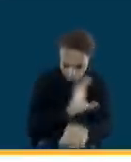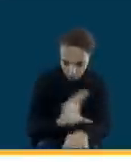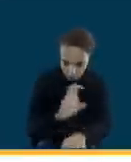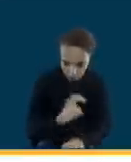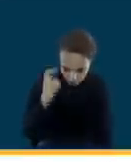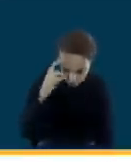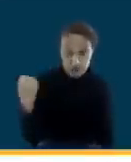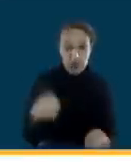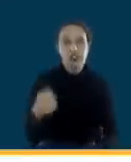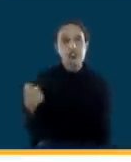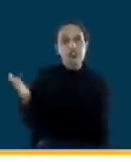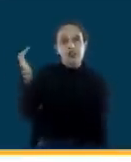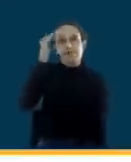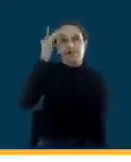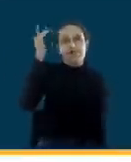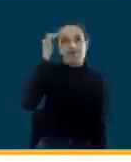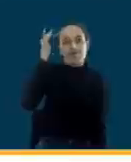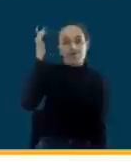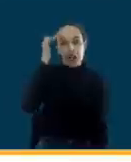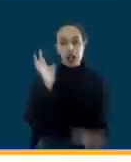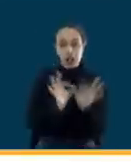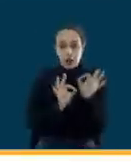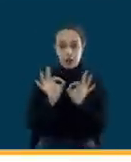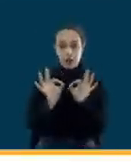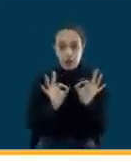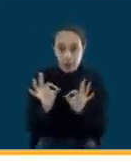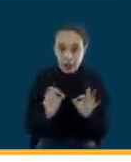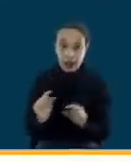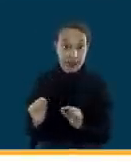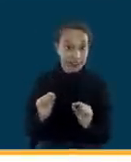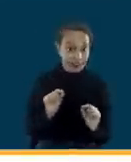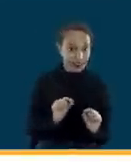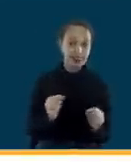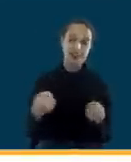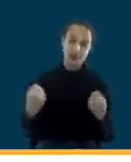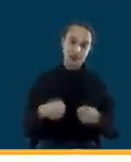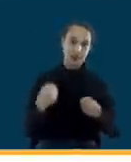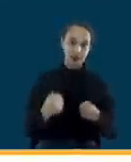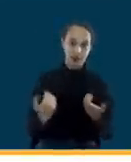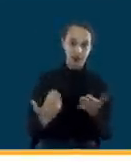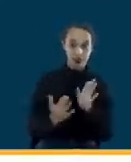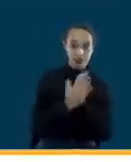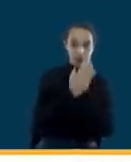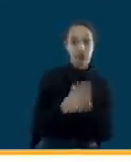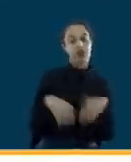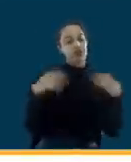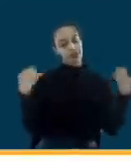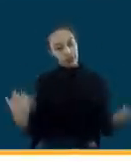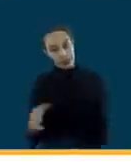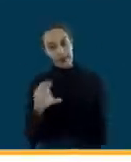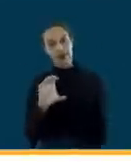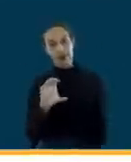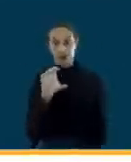nos organizar, nós temos que ter isso mais presente. Claro que o SESC, no caso que você citou, dá conta de um